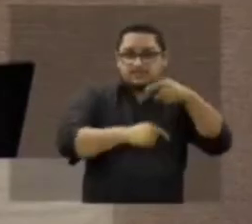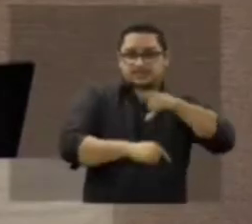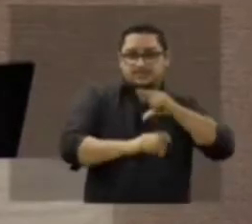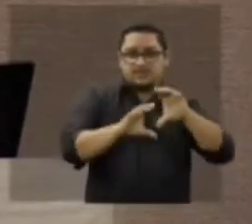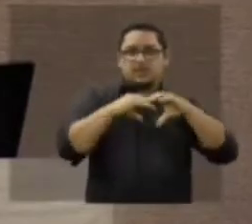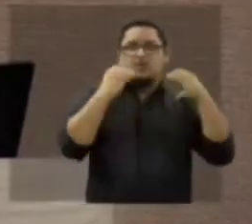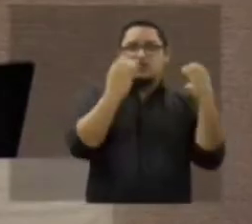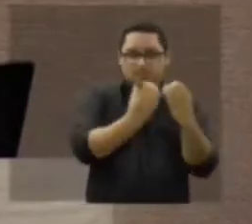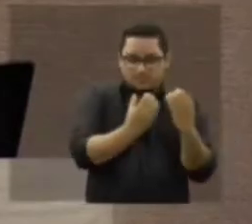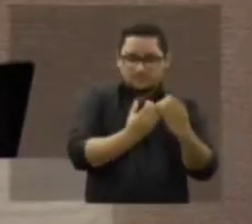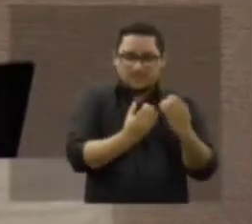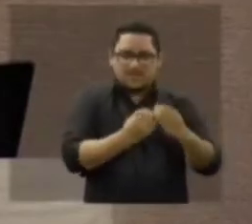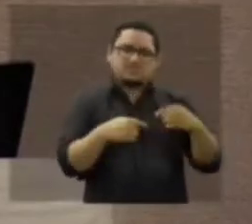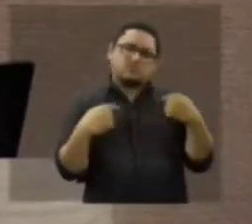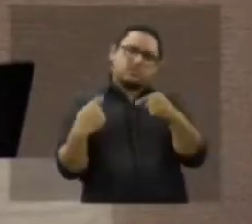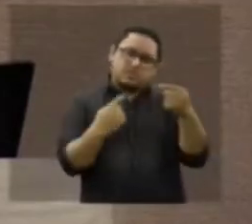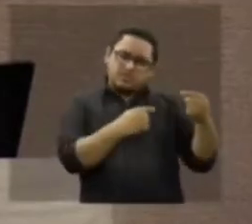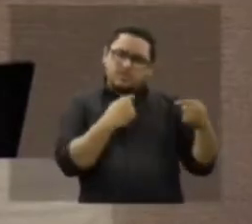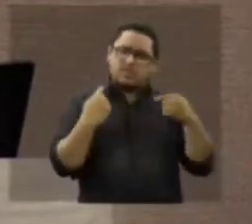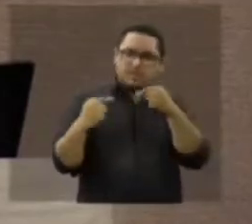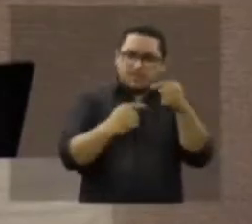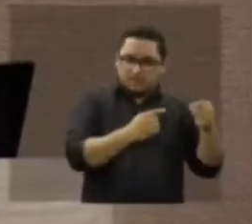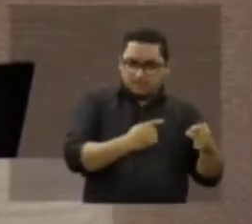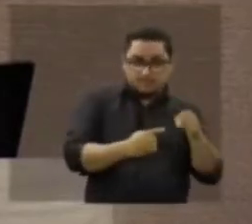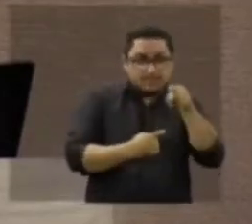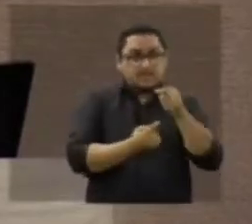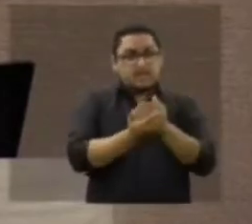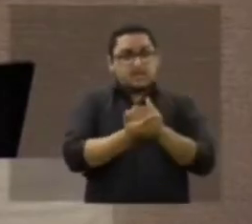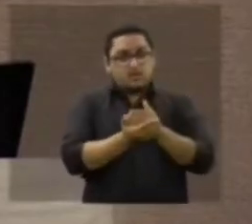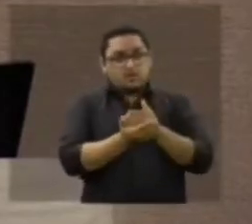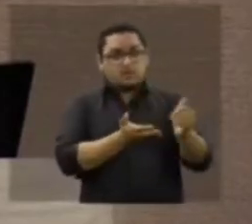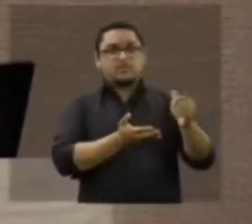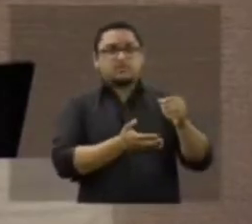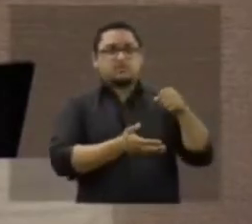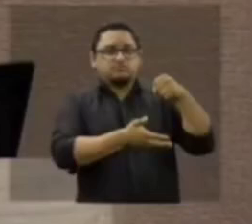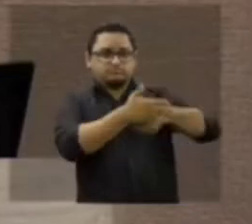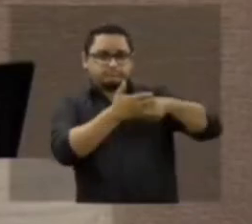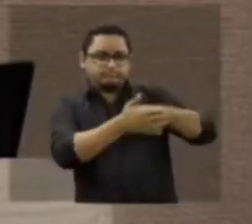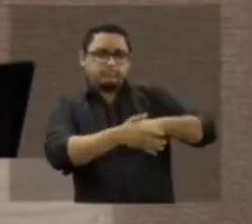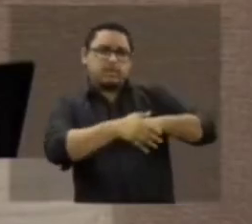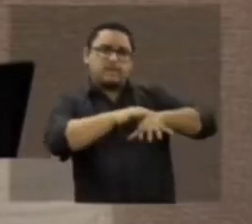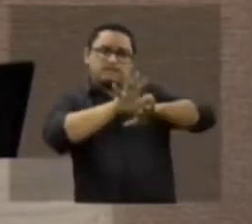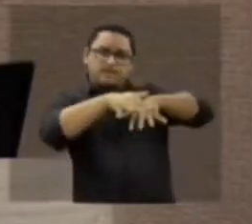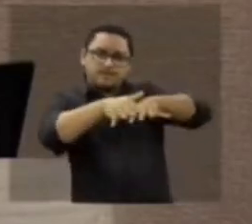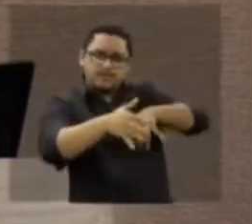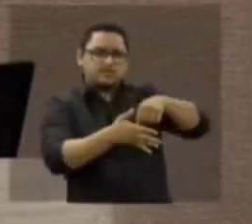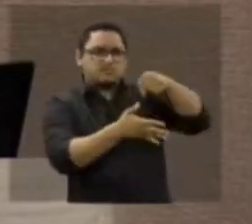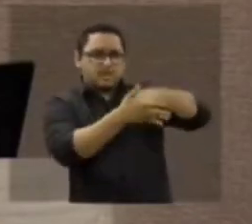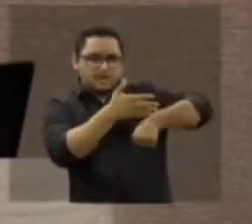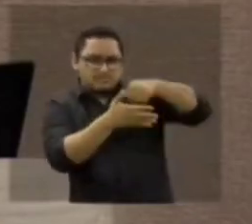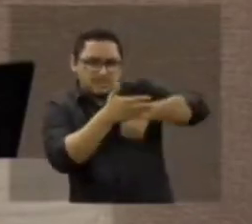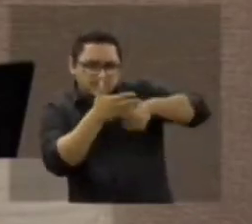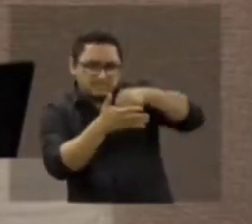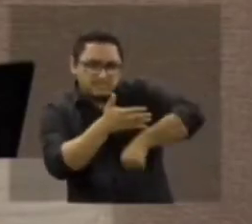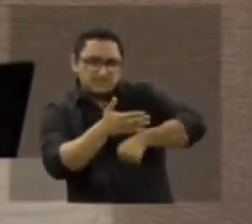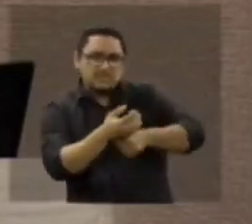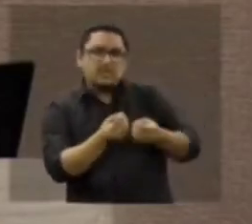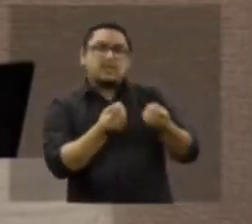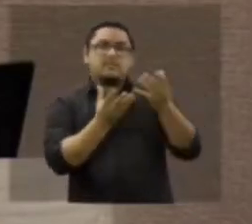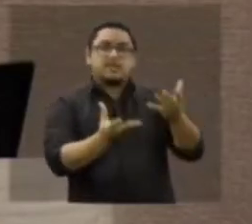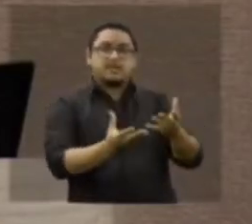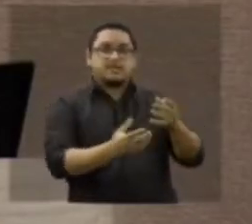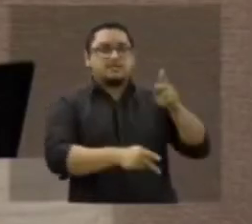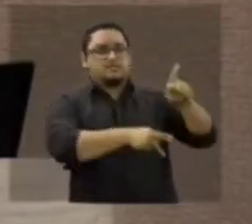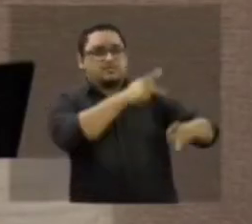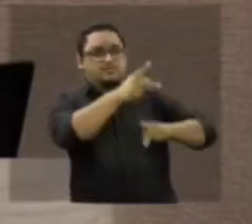com hertzel presidindo marcou início oficial desse movimento que advogava o Retorno